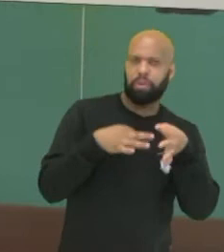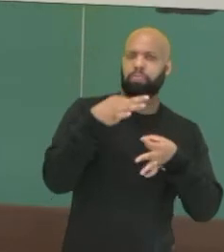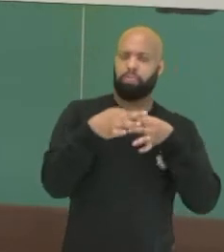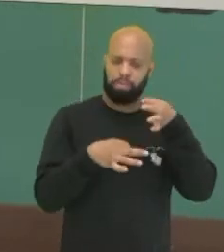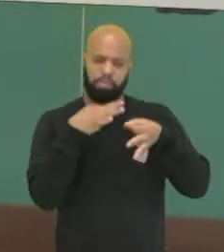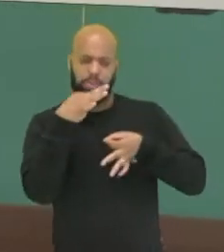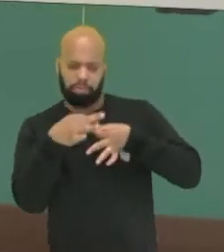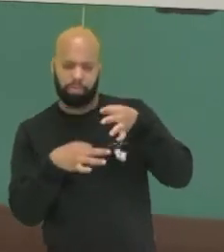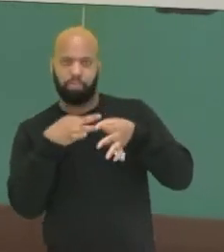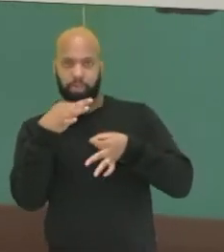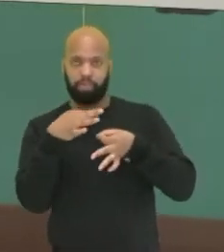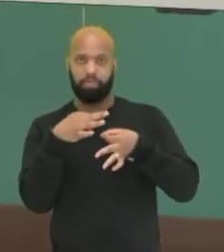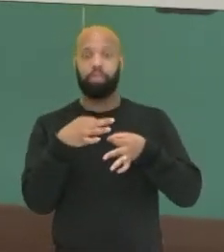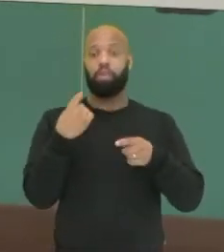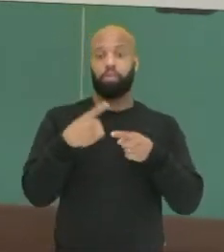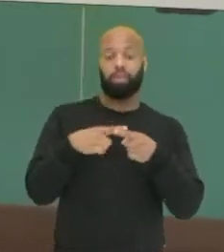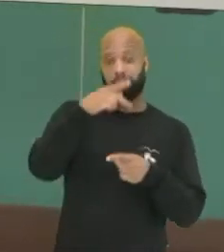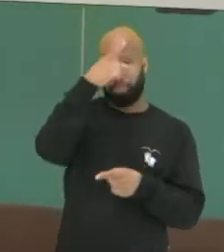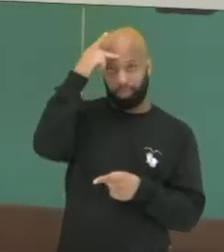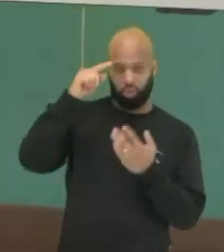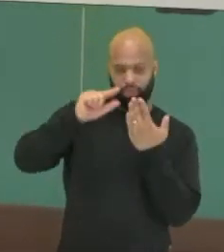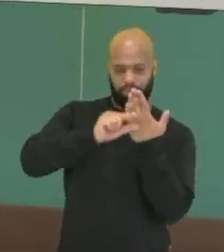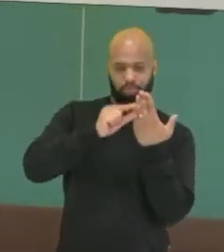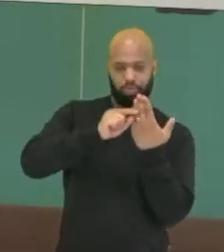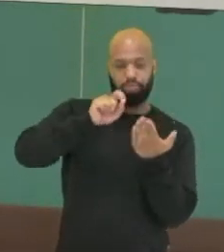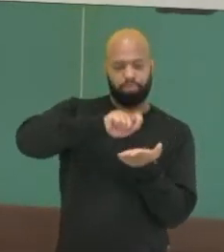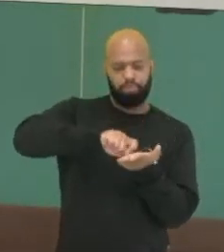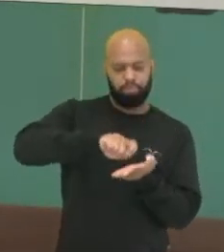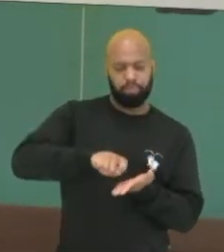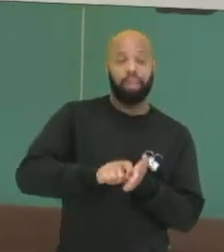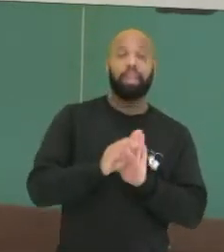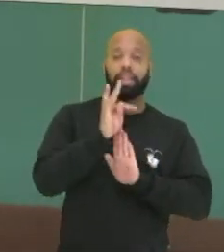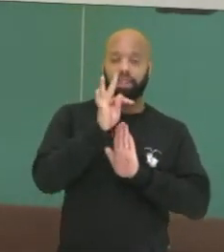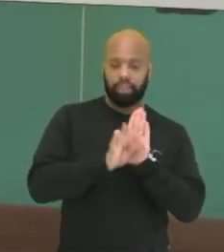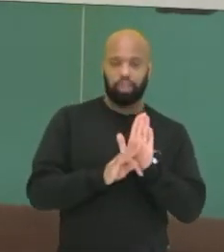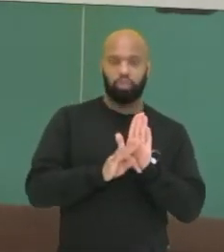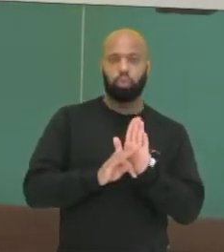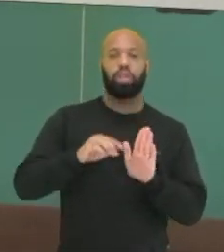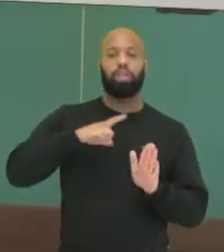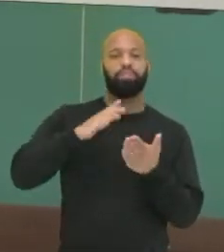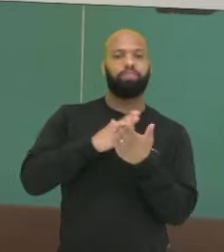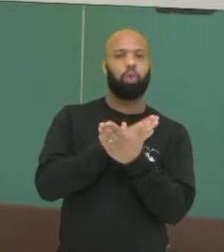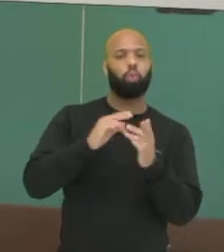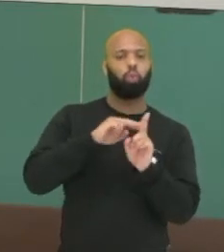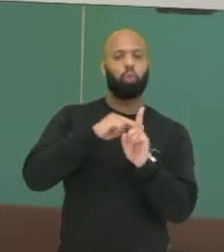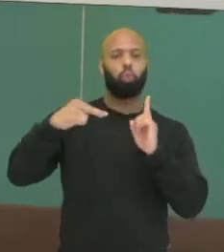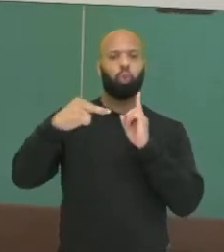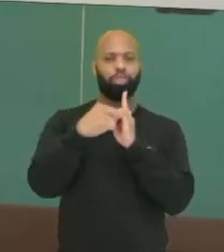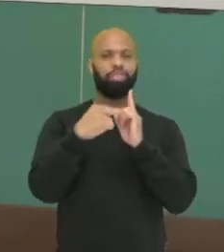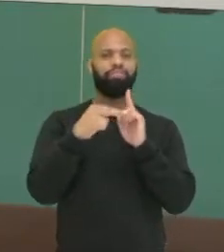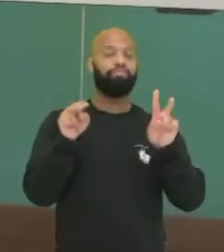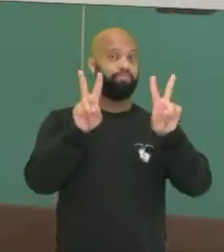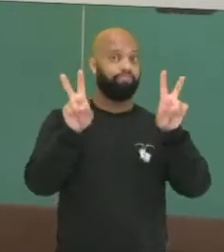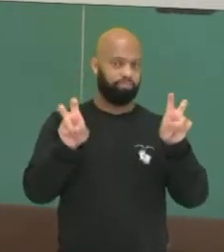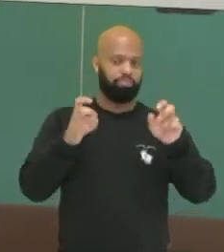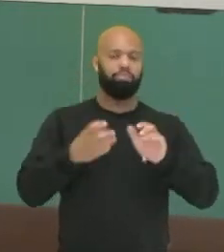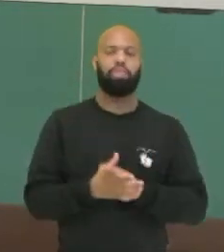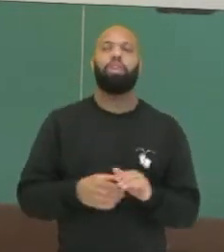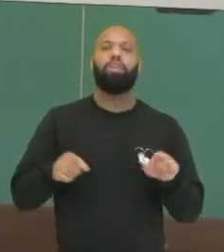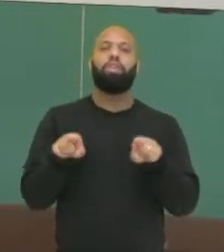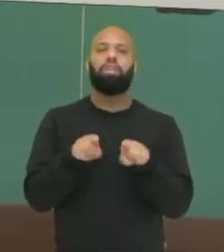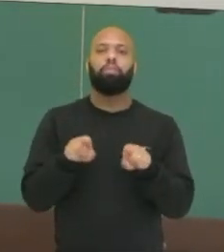indica? Em que o autor vai dissertar, vai escrever sobre determinado assunto e também